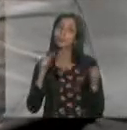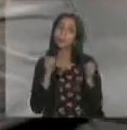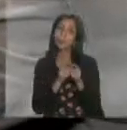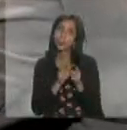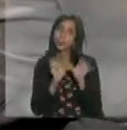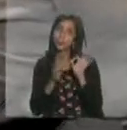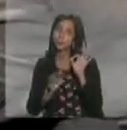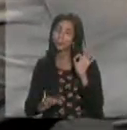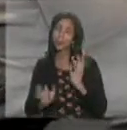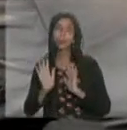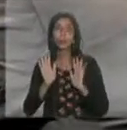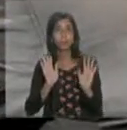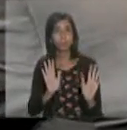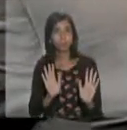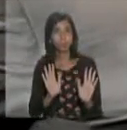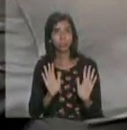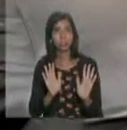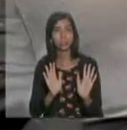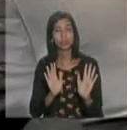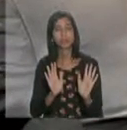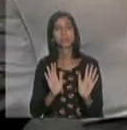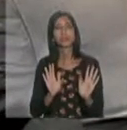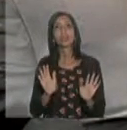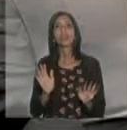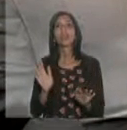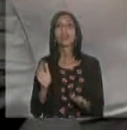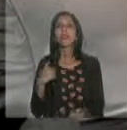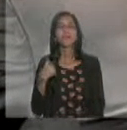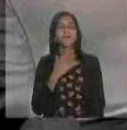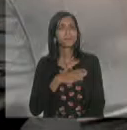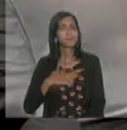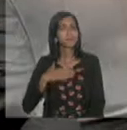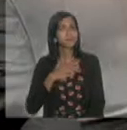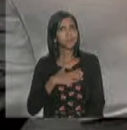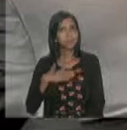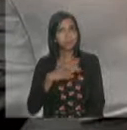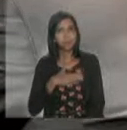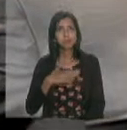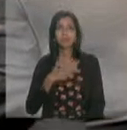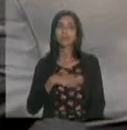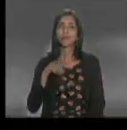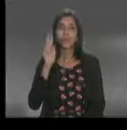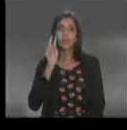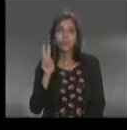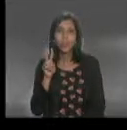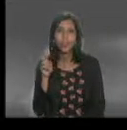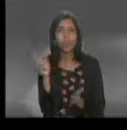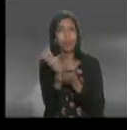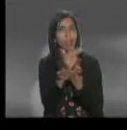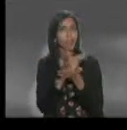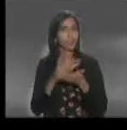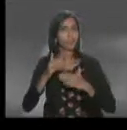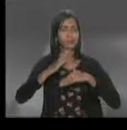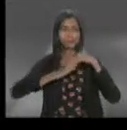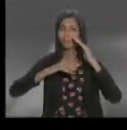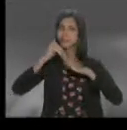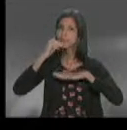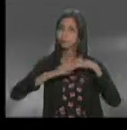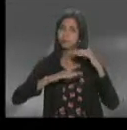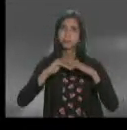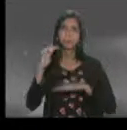muita coisa, mas é uma honra estar diante de um artista como você, de um talento